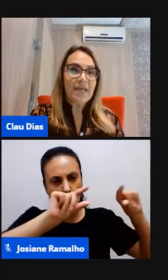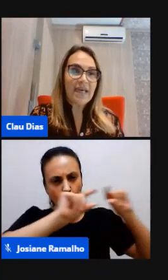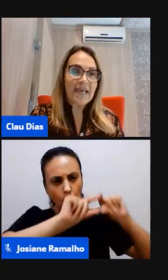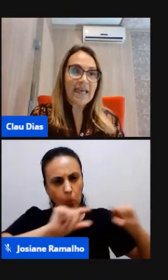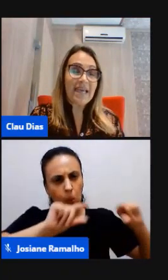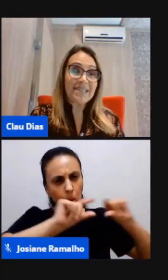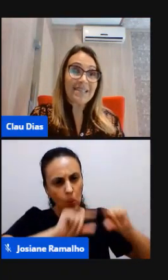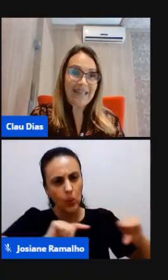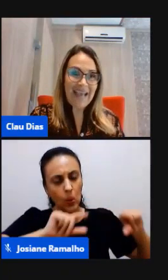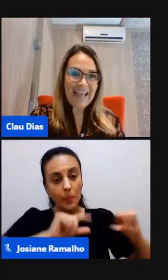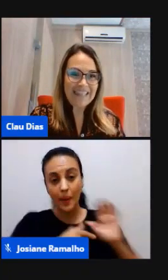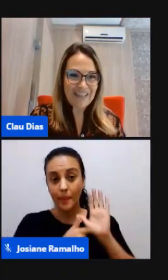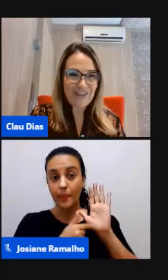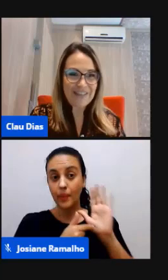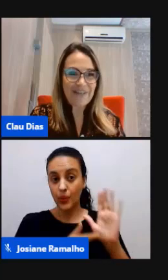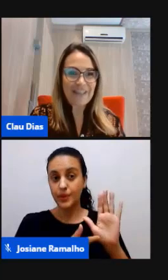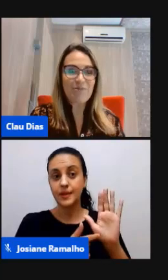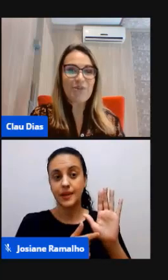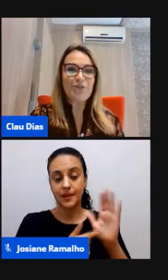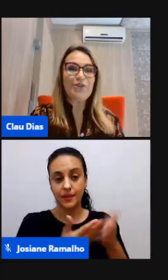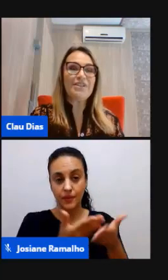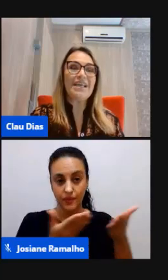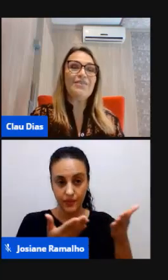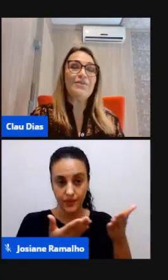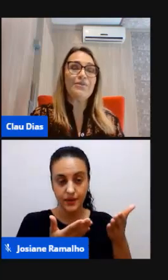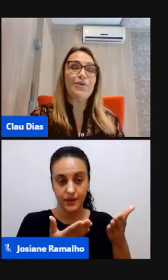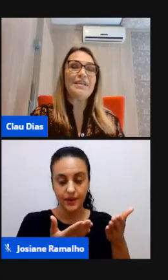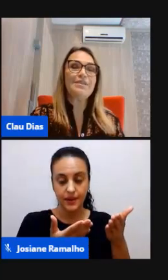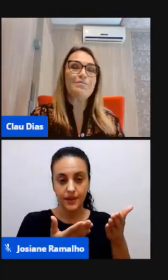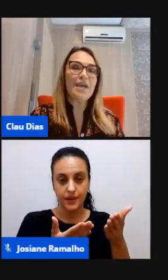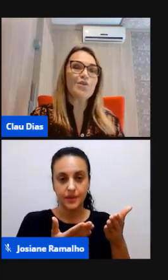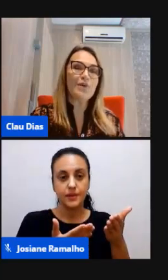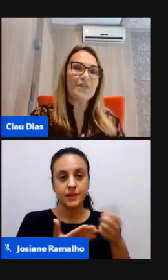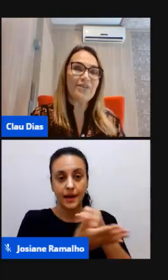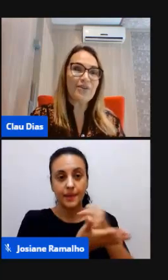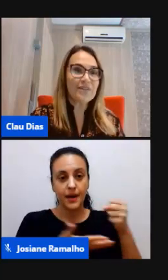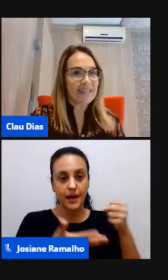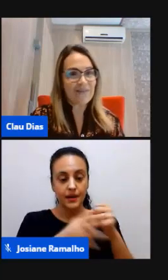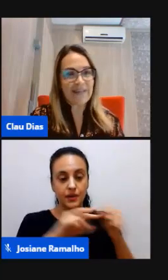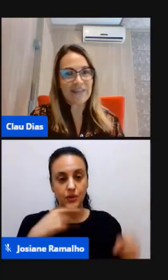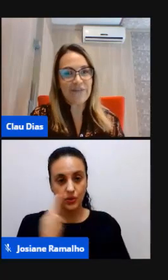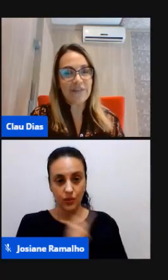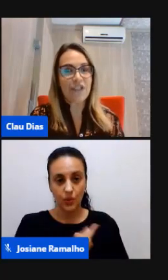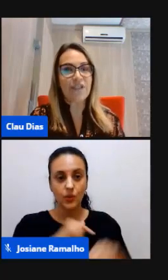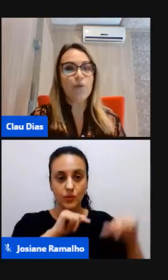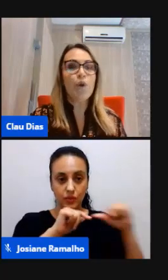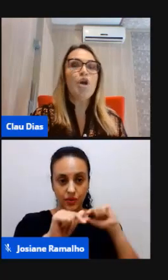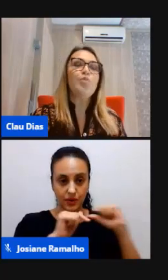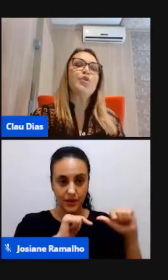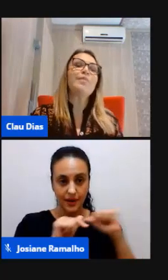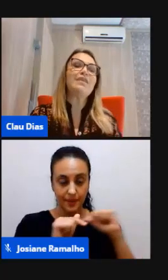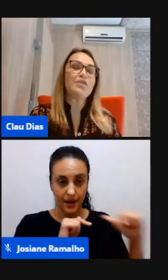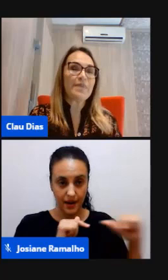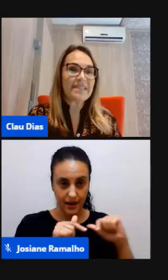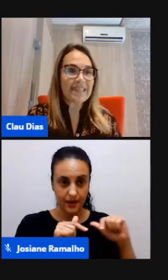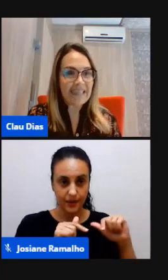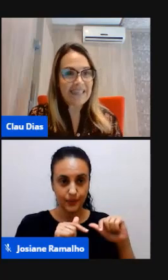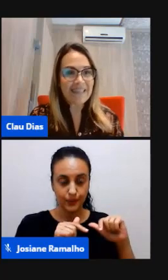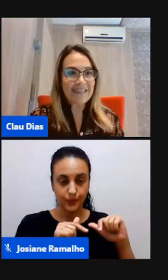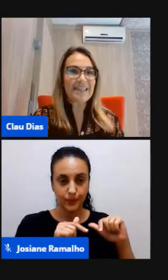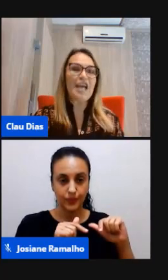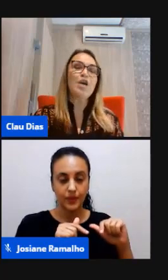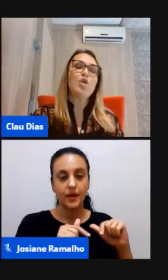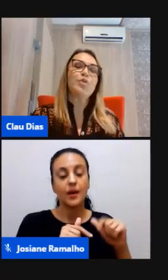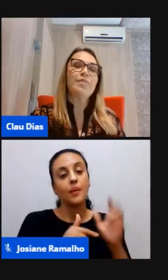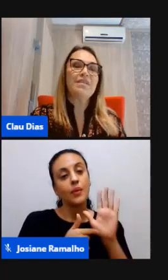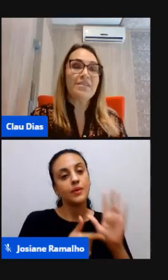trabalho, essa tese que nós defendemos hoje, né, do conhecimento poderoso na educação infantil, por meio de